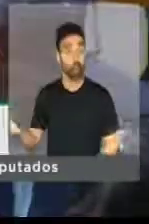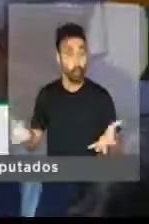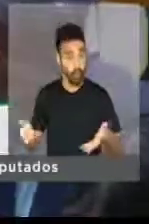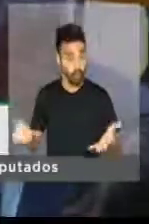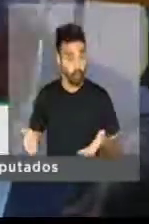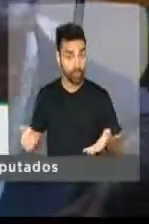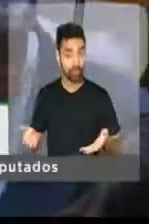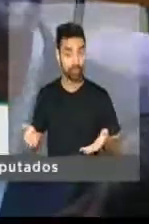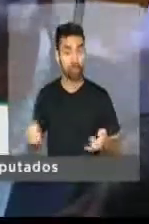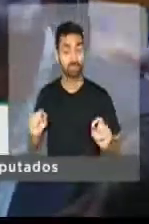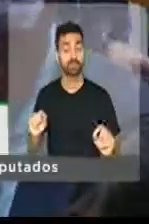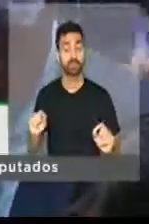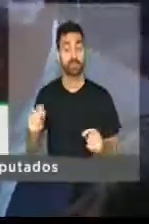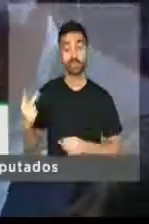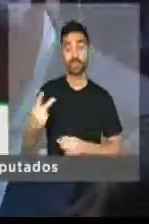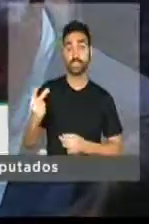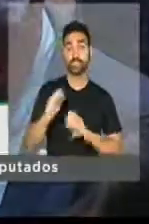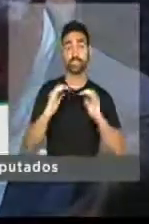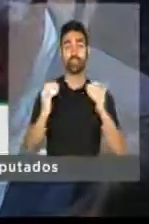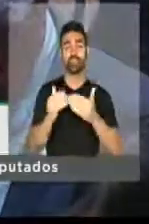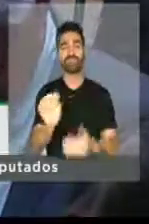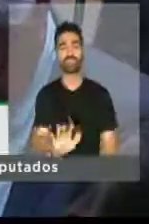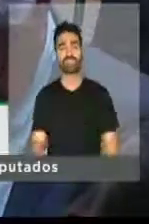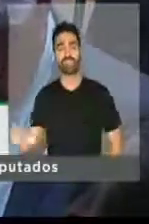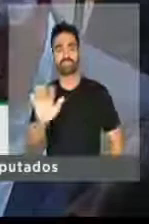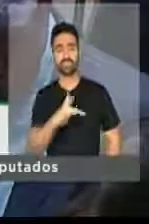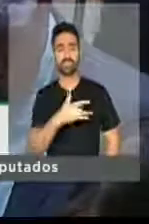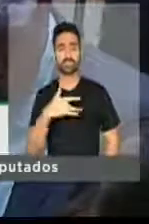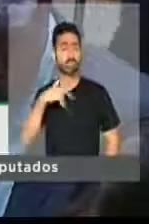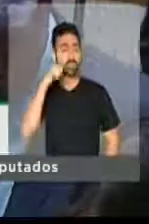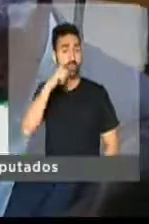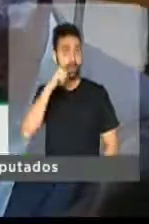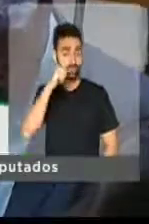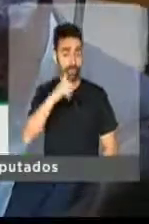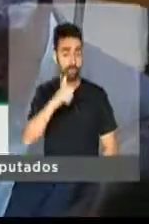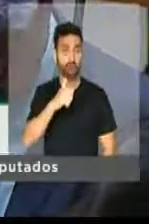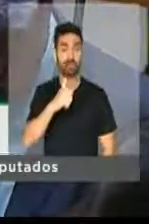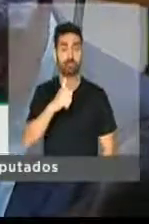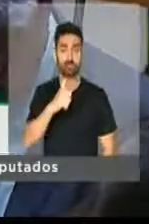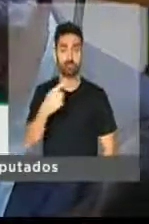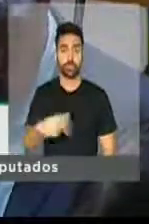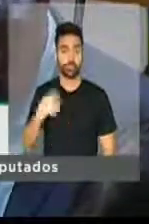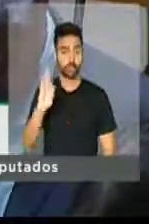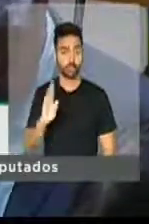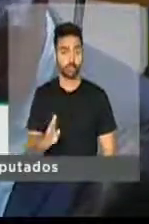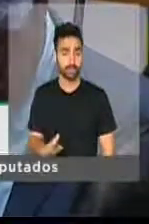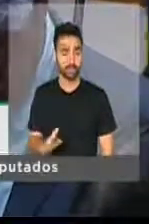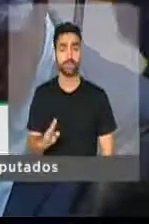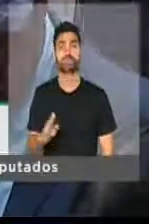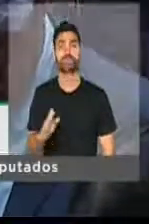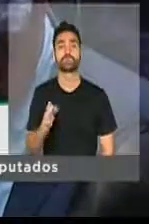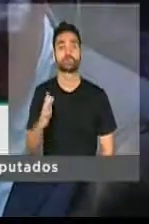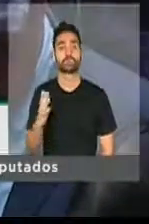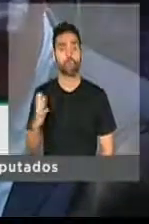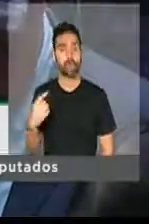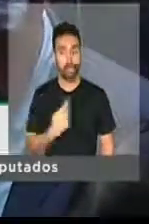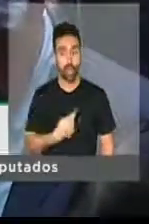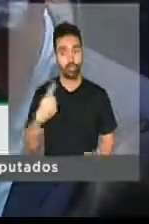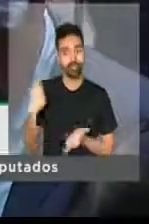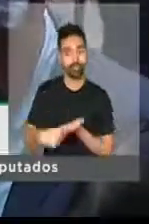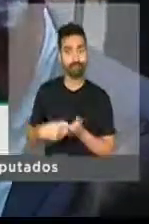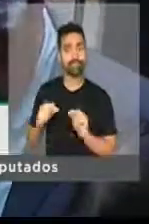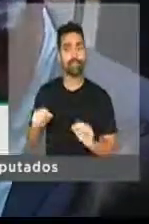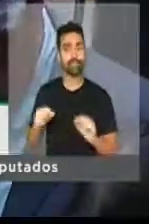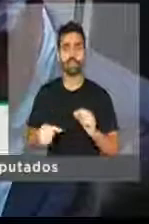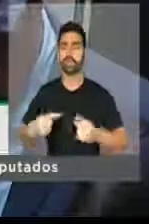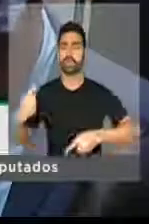a segunda Conferência Nacional de Saúde da Mulher do Brasil. Nós estamos realizando um